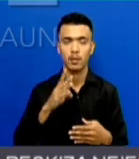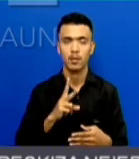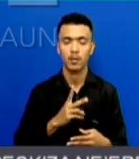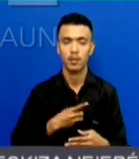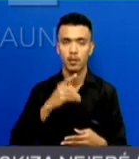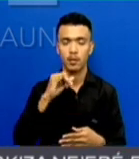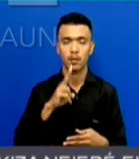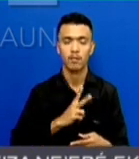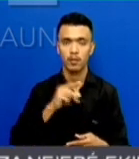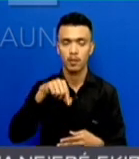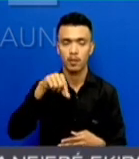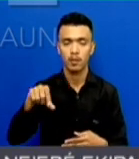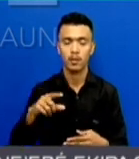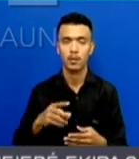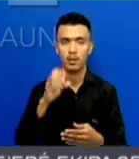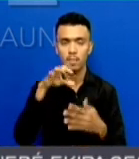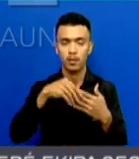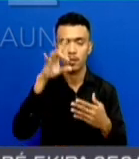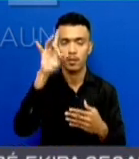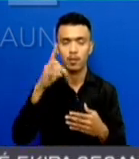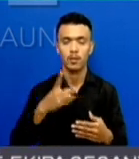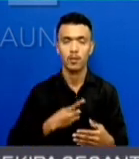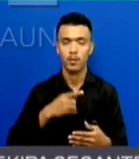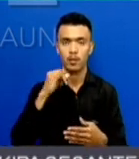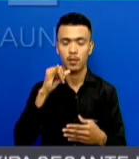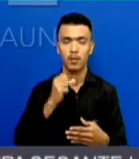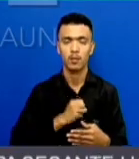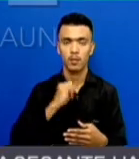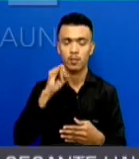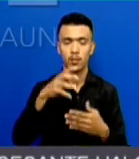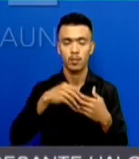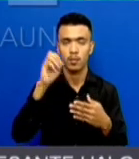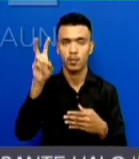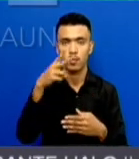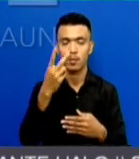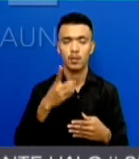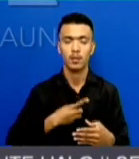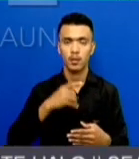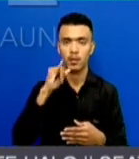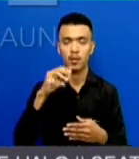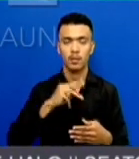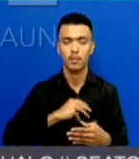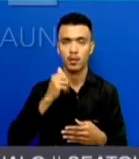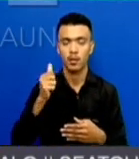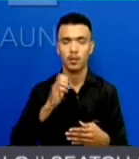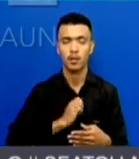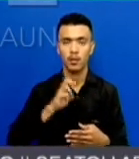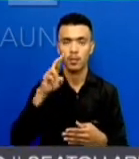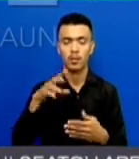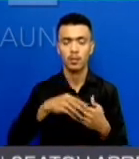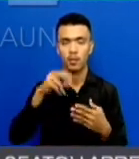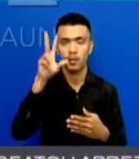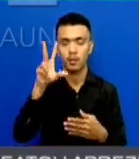Dili Lautem dólar walu, Dili Suai dólar Sanolo Resin Rua, Dili Maliana, Dili Hermera dólar